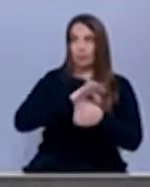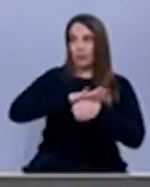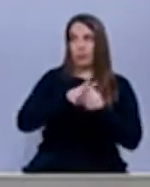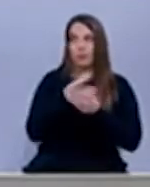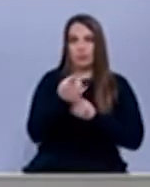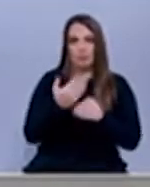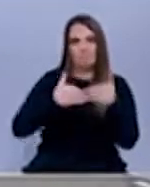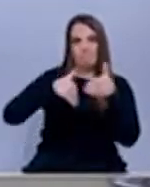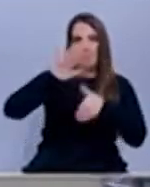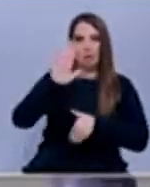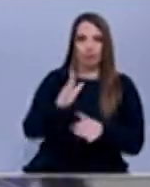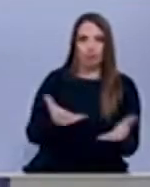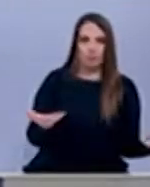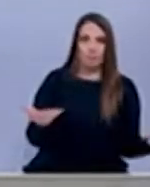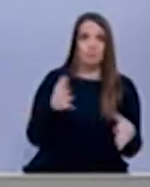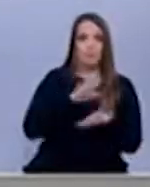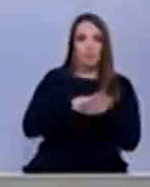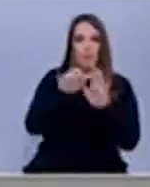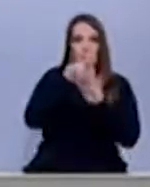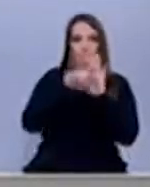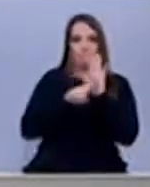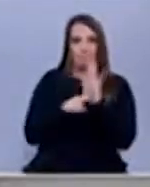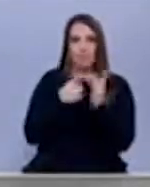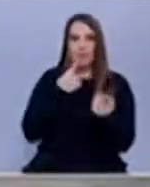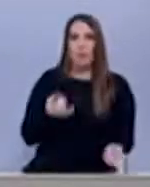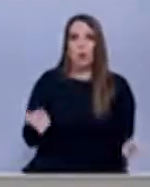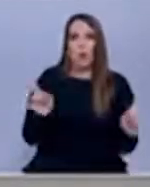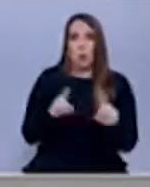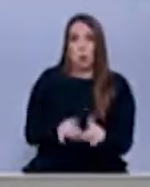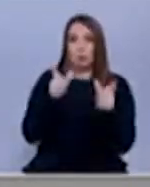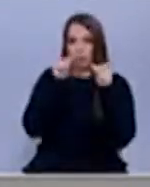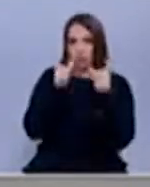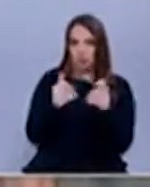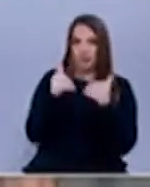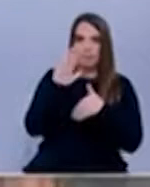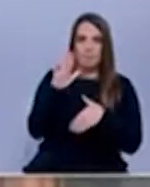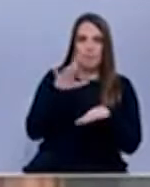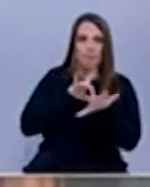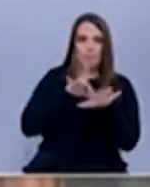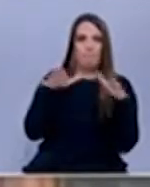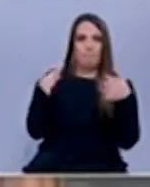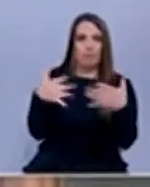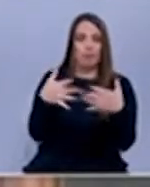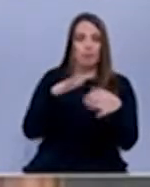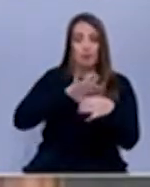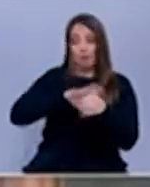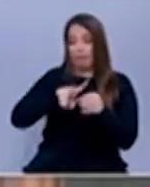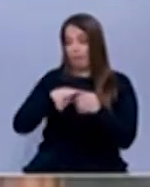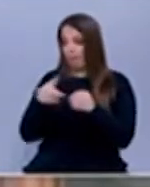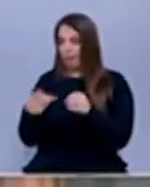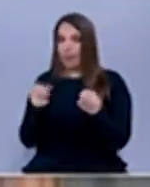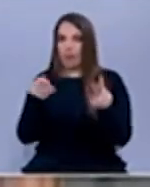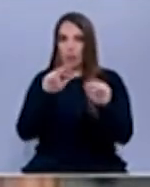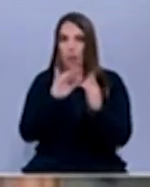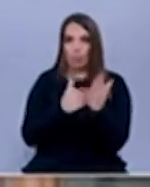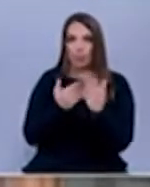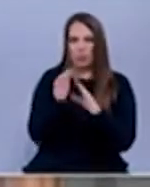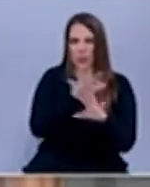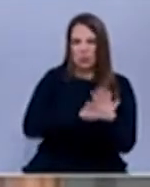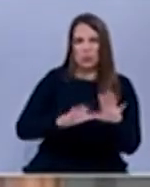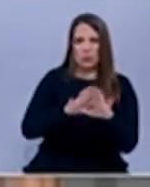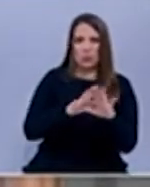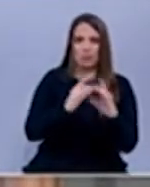foi ultrapassada e que as medidas voltam a apertar. A propagação das novas variantes fez a região de